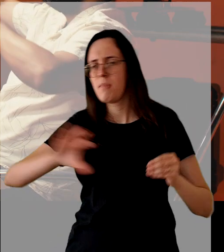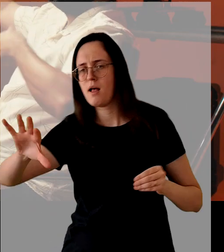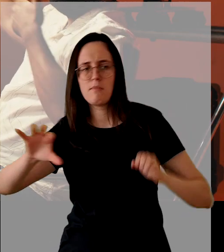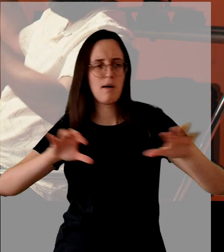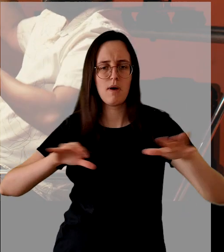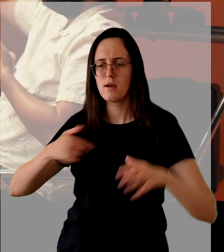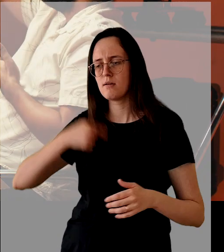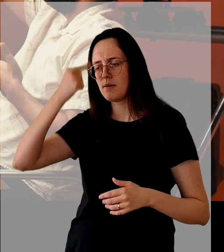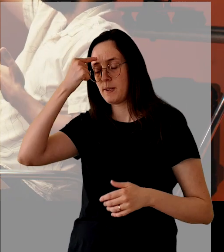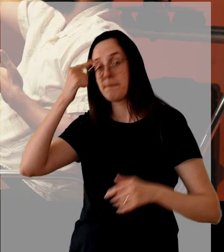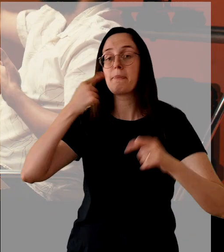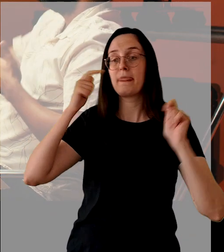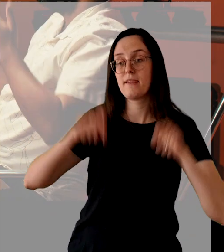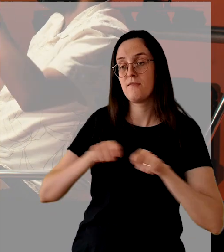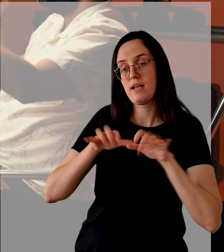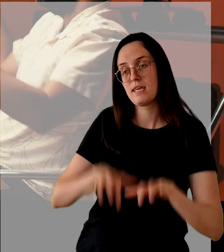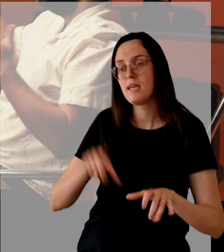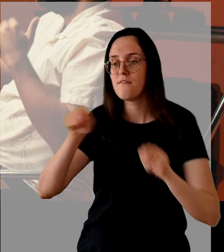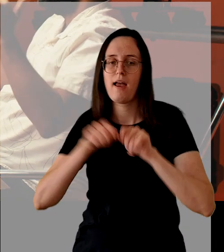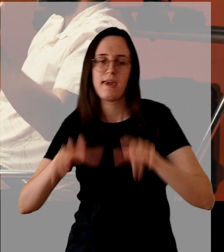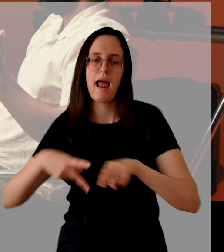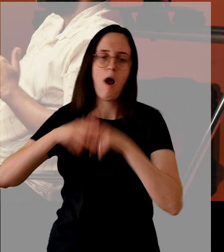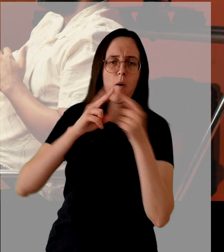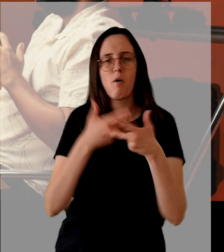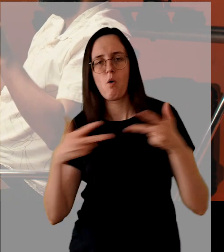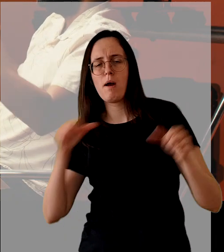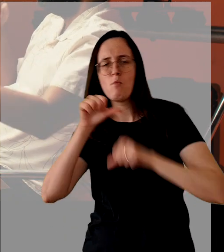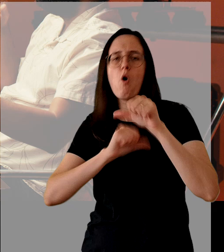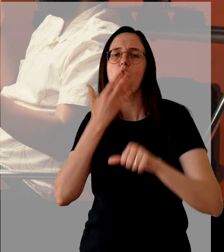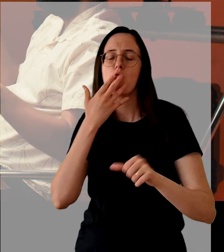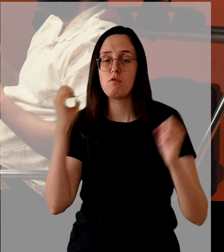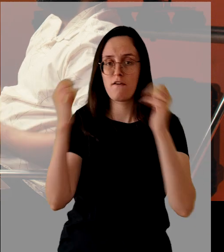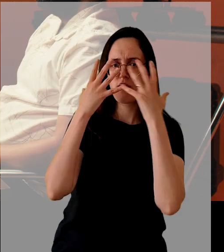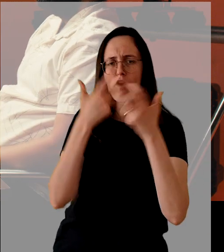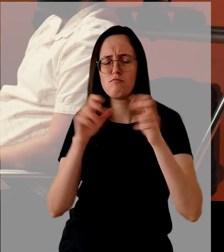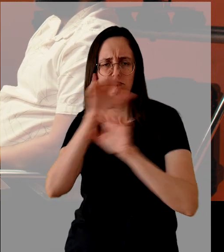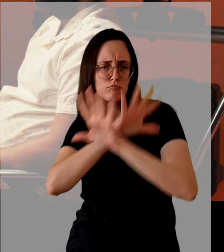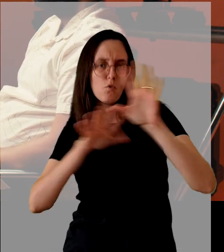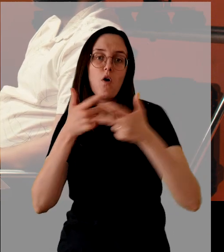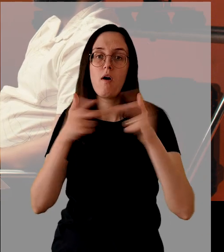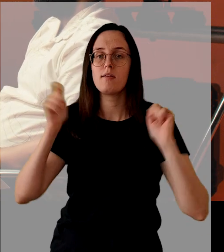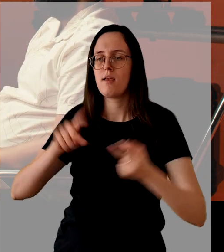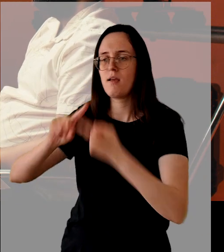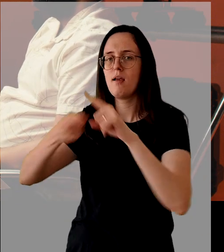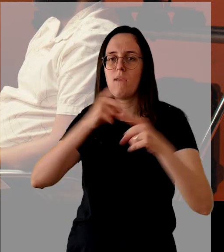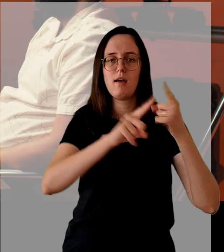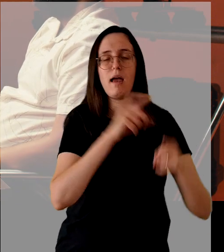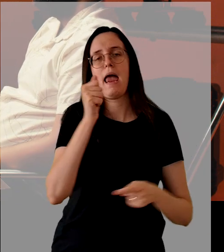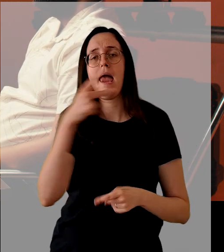lá, aí eu já chego ali, então preciso dimerizar esse aqui, coisa e tal, mudar a cor, fazer um efeito. Então, a gente